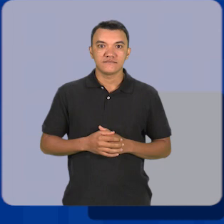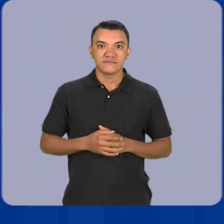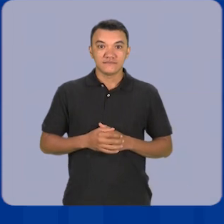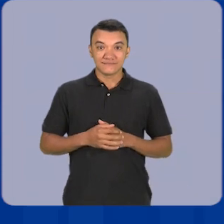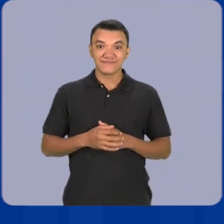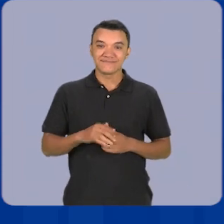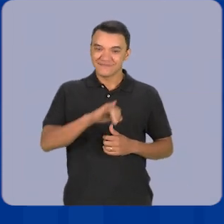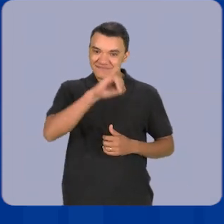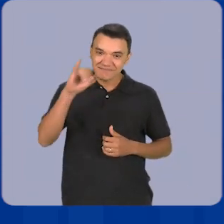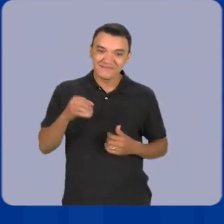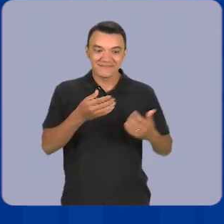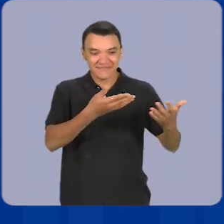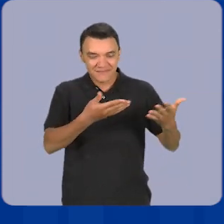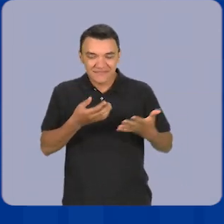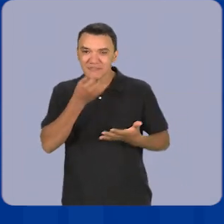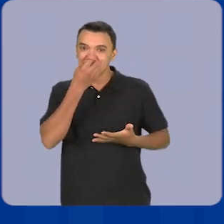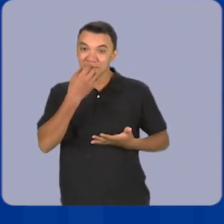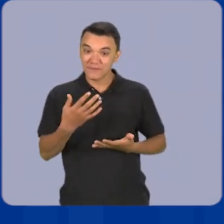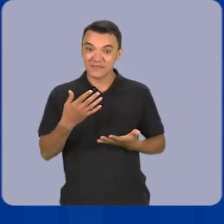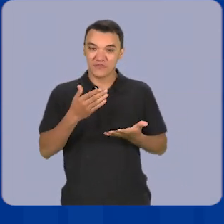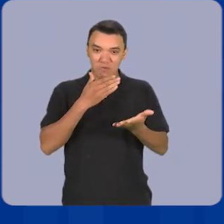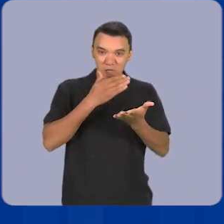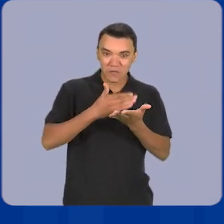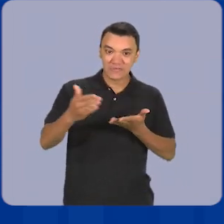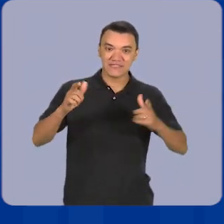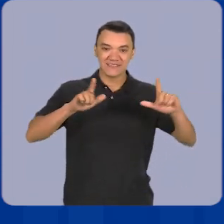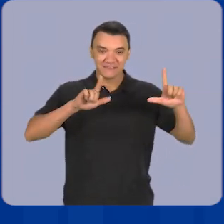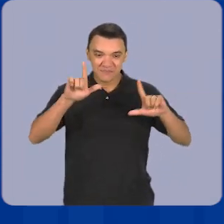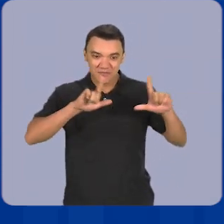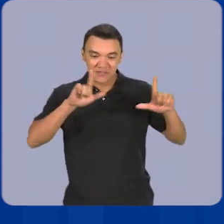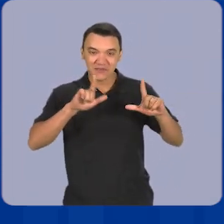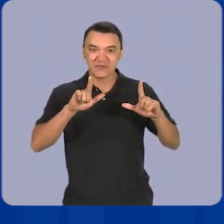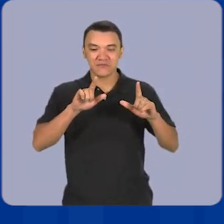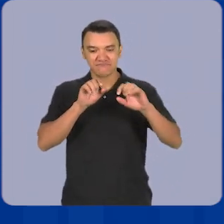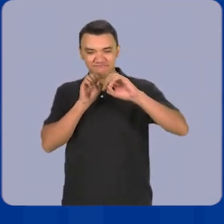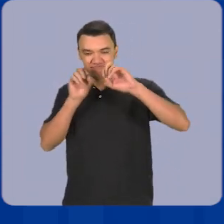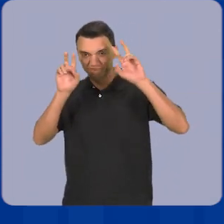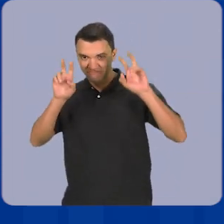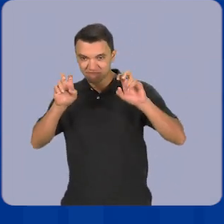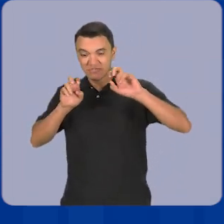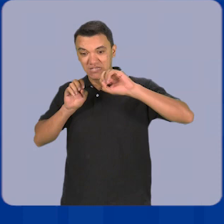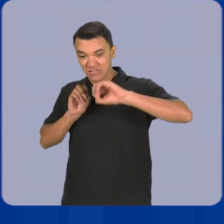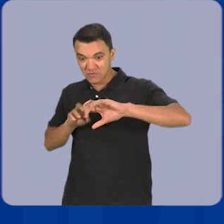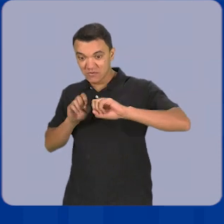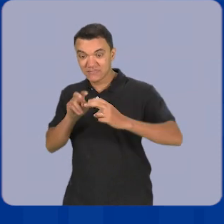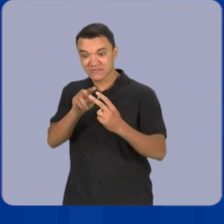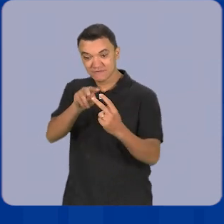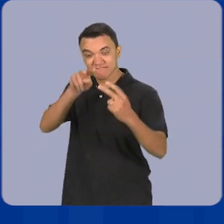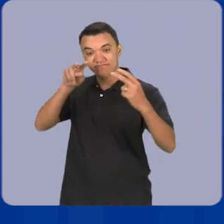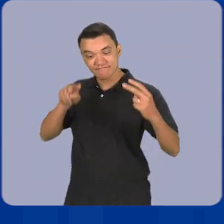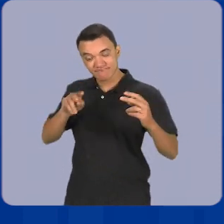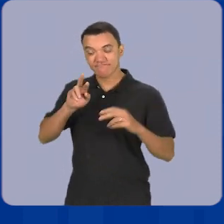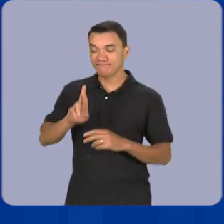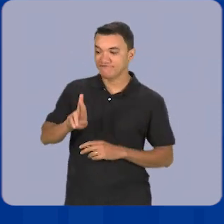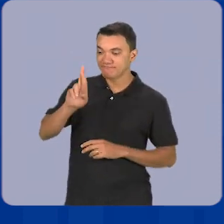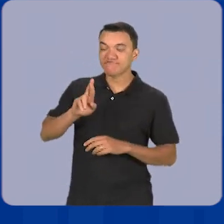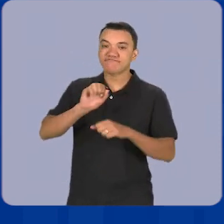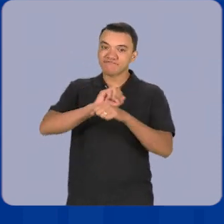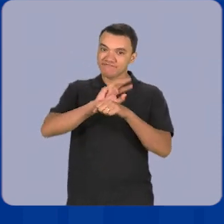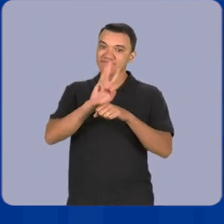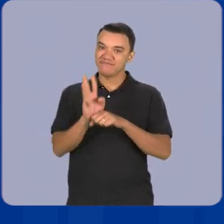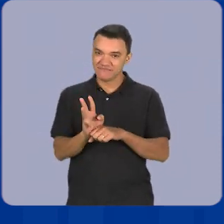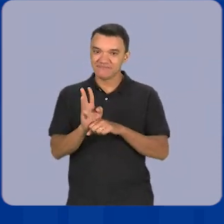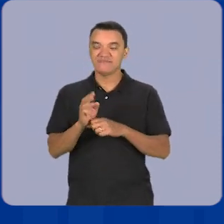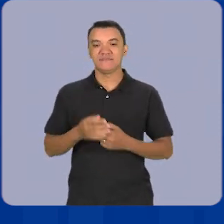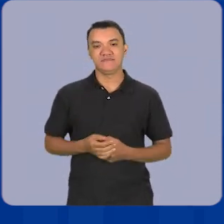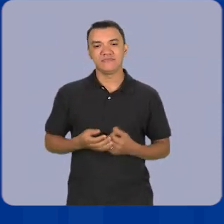Oi pessoal, sejam bem-vindos. Está começando agora o programa Educação em Rede, desenvolvido pela Universidade Estadual do Maranhão. Nesse espaço a gente vai